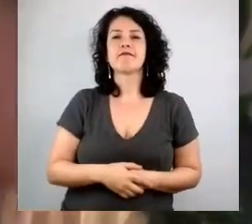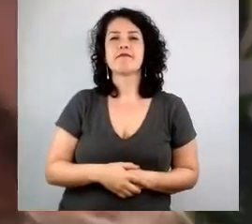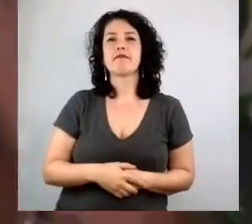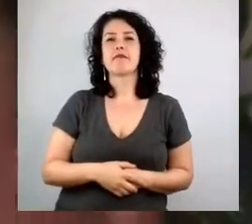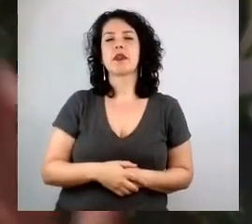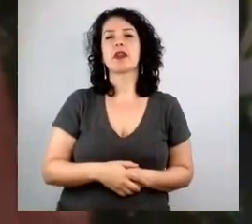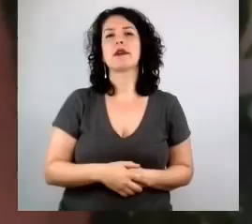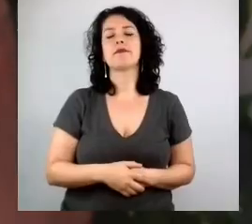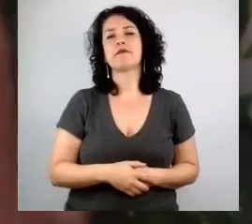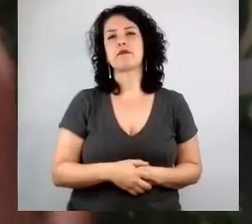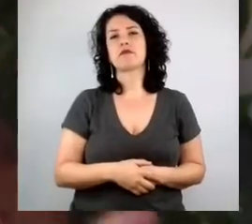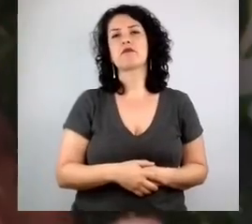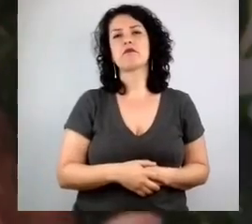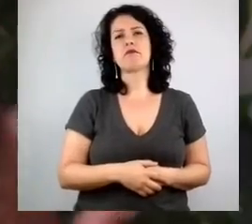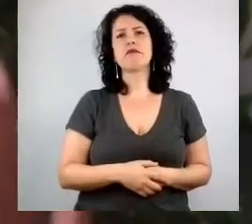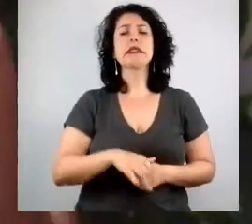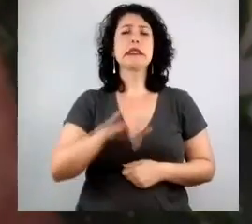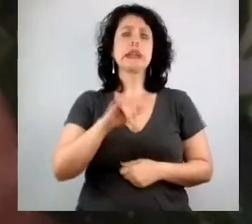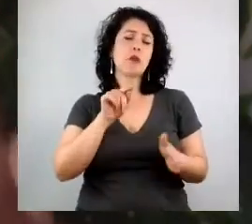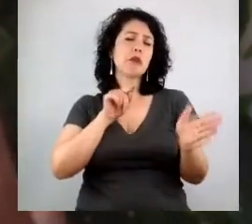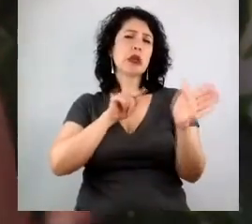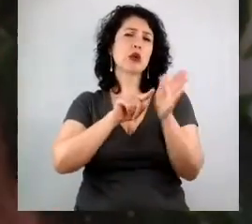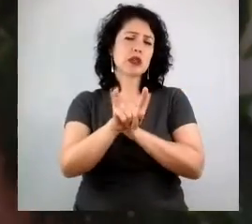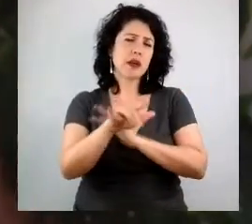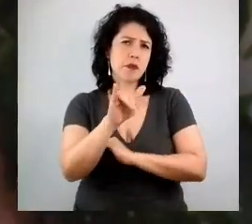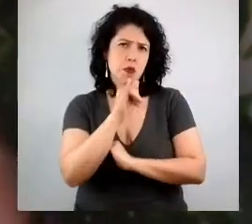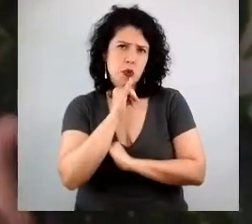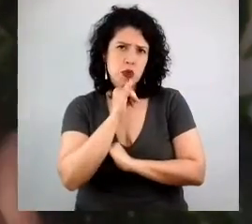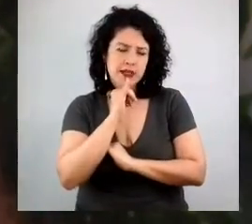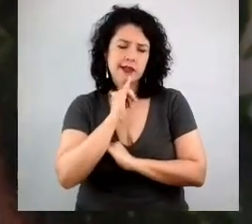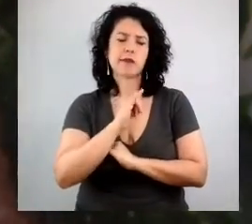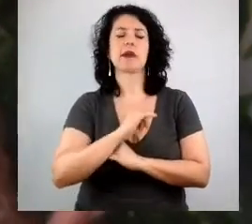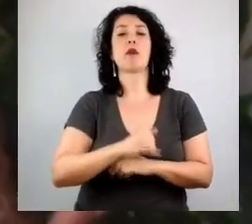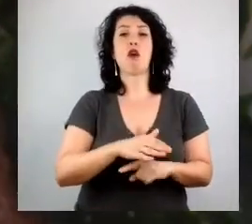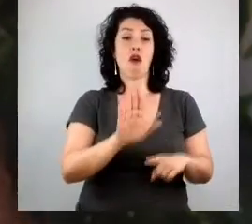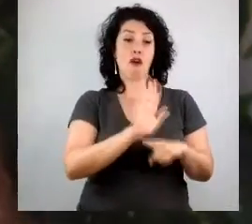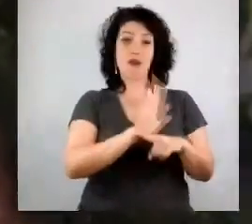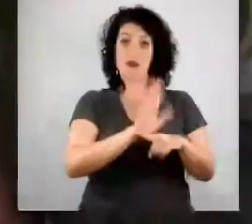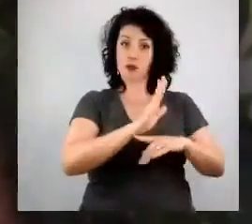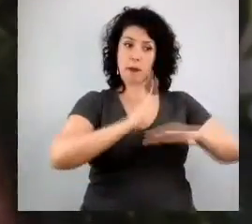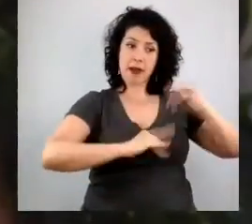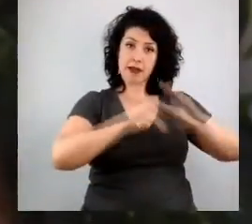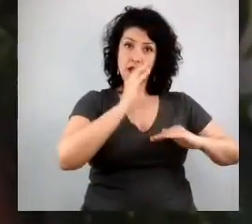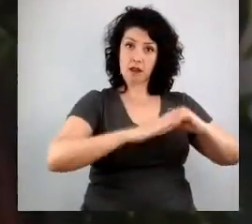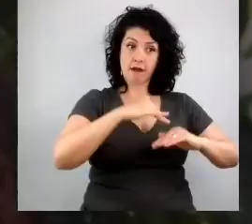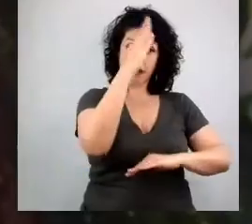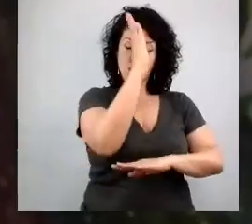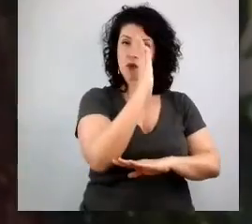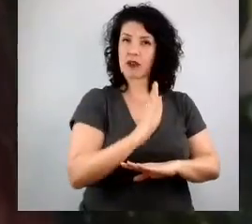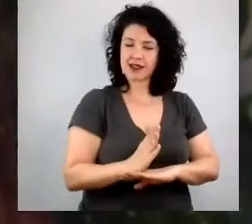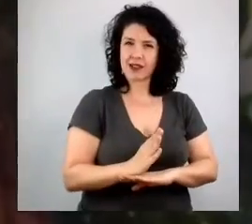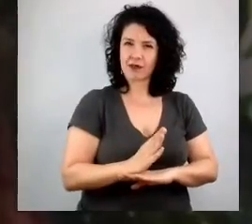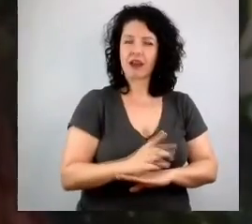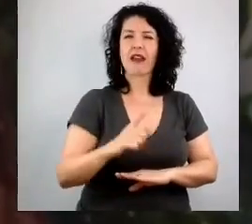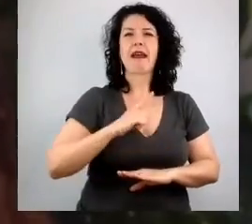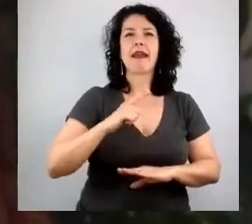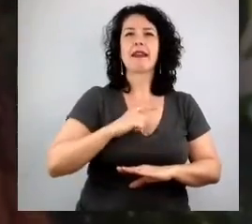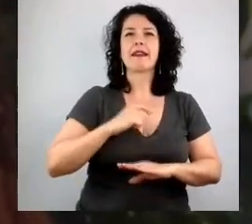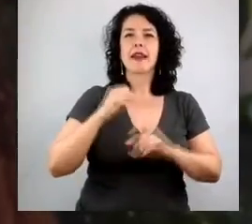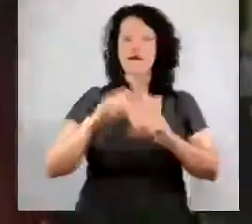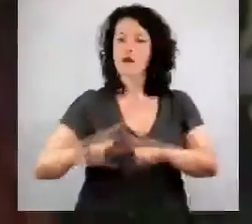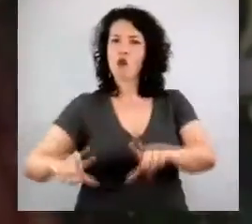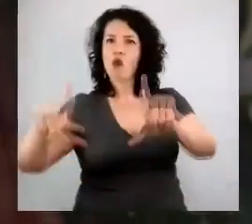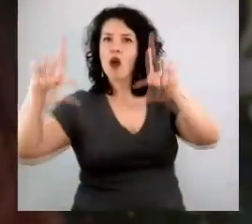quantos cartazes de filmes produzidos no Brasil, vocês lembram de ter visto que tinha assim, estampado uma